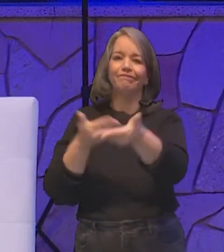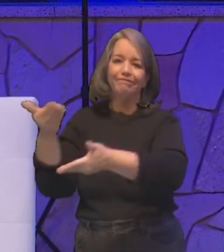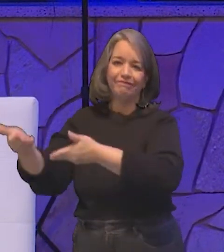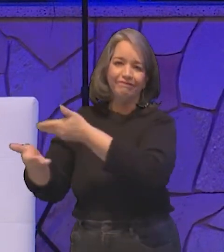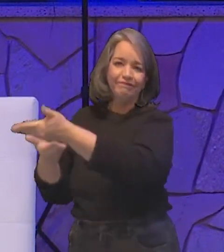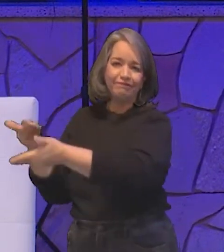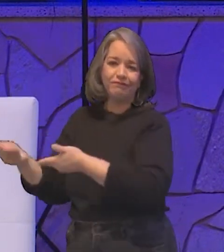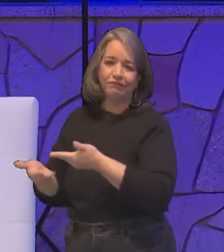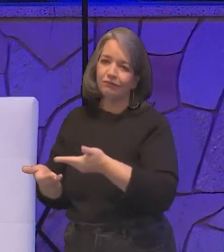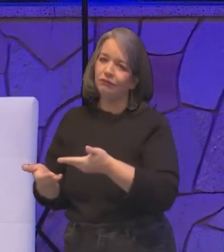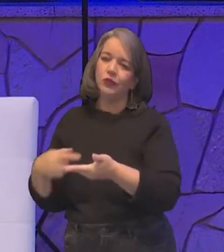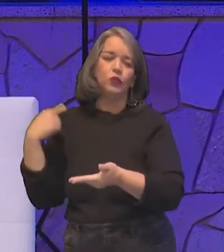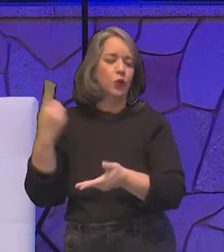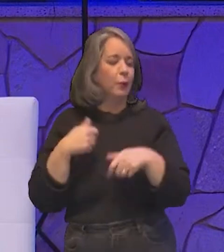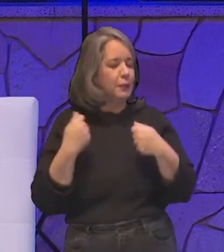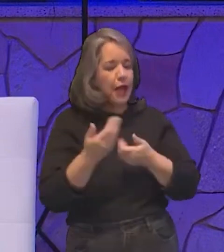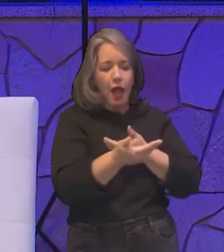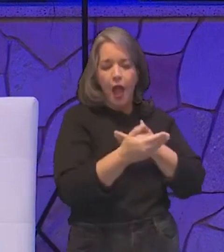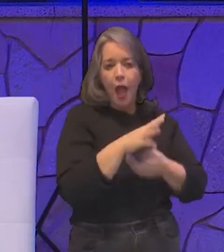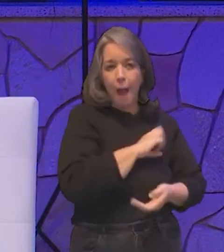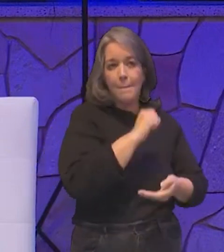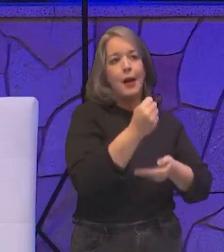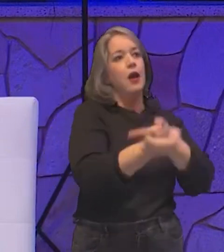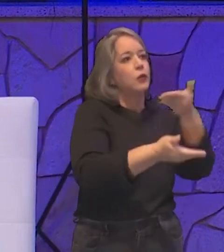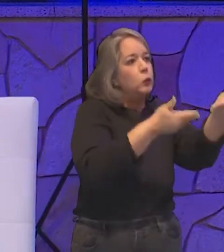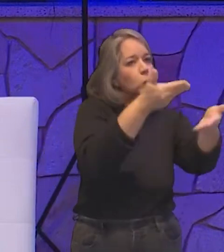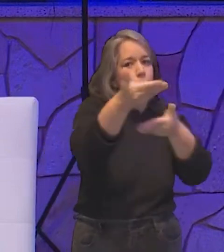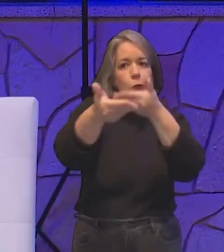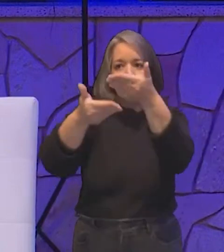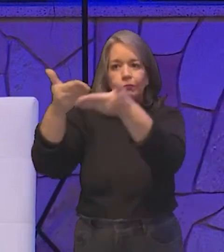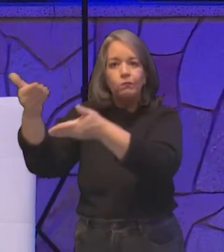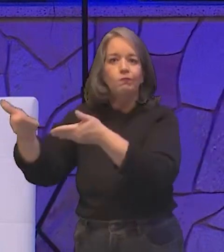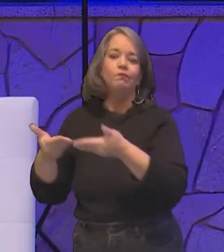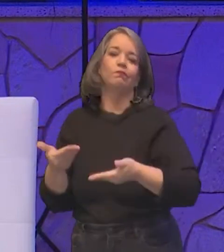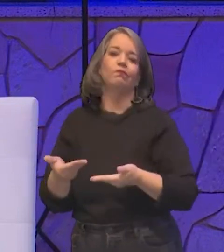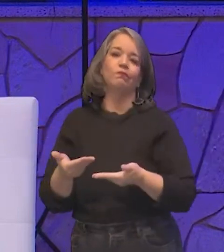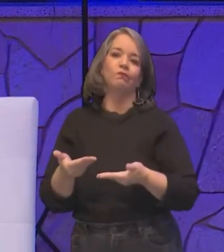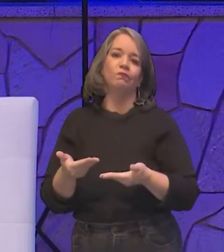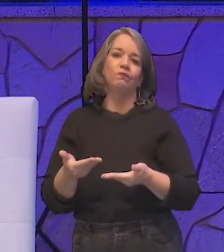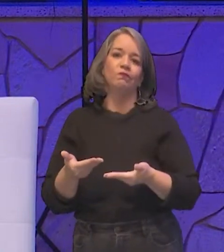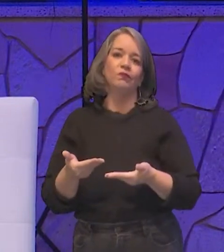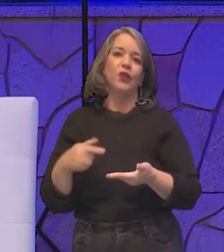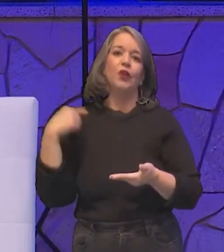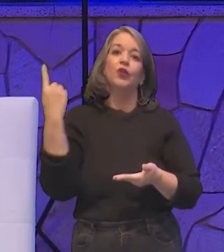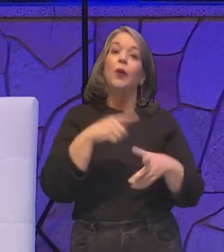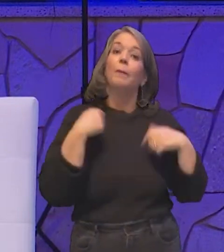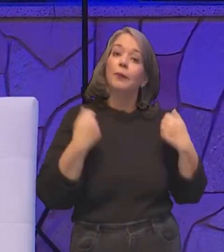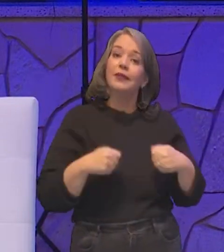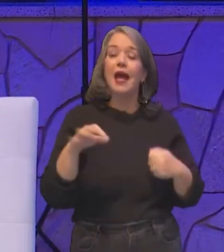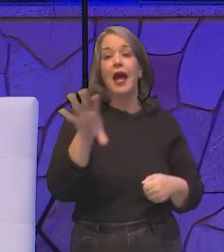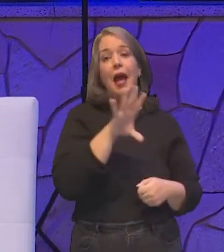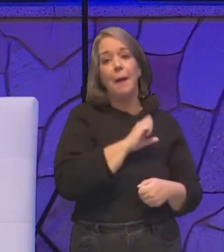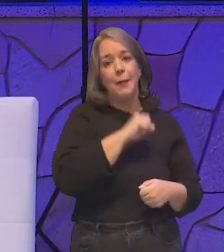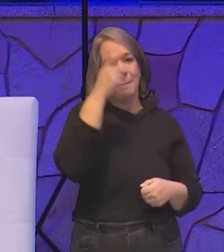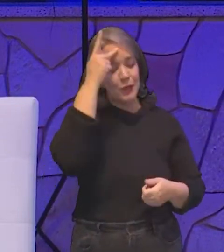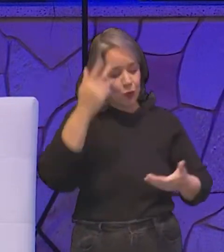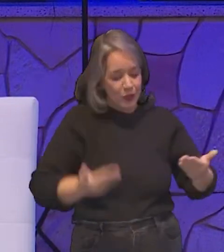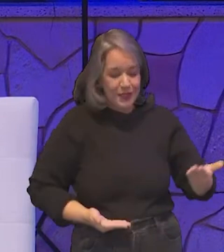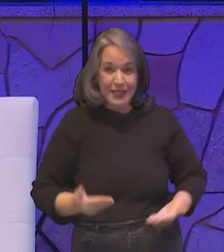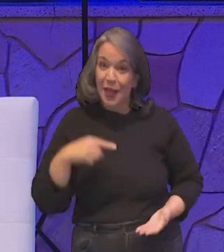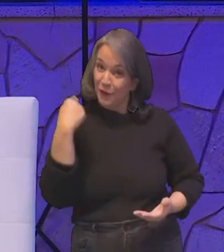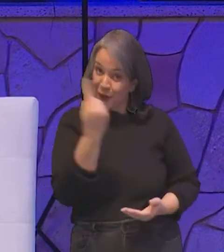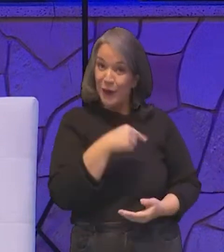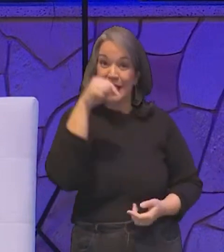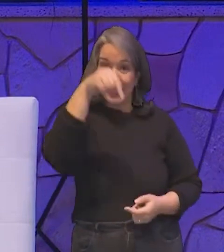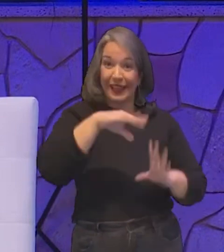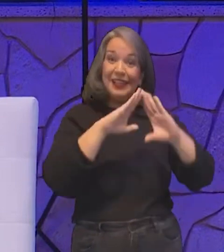Irmãos, que nós amemos os nossos irmãos aqui da igreja, que nós amemos as pessoas que nos servem aqui na igreja, os